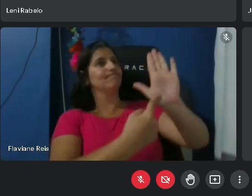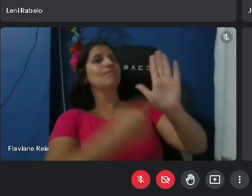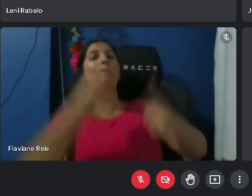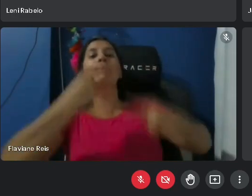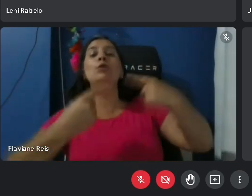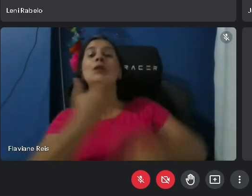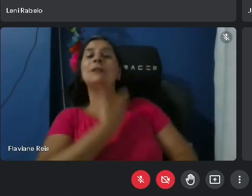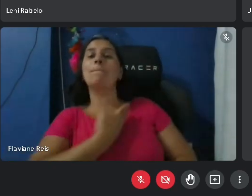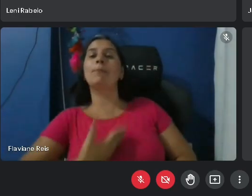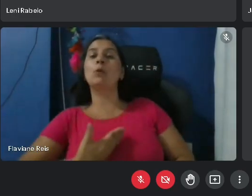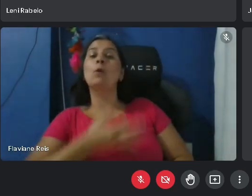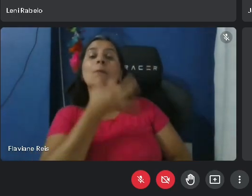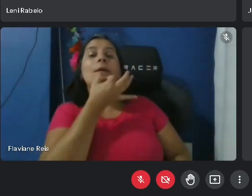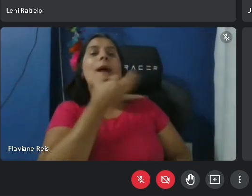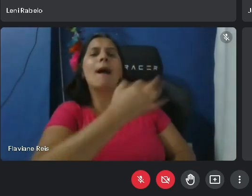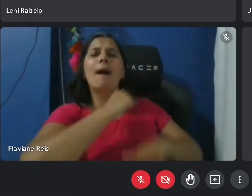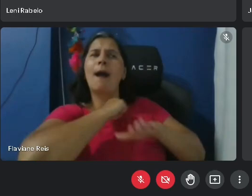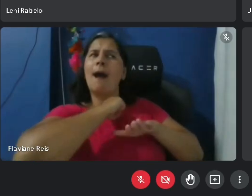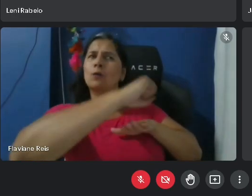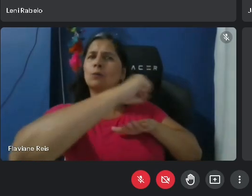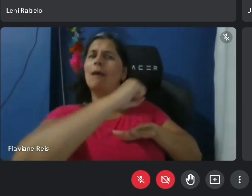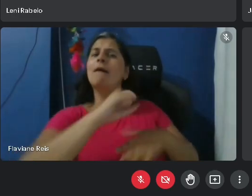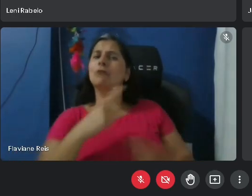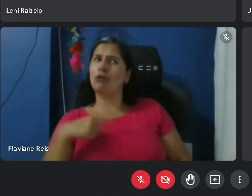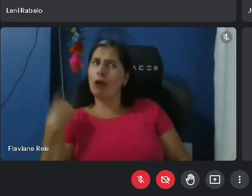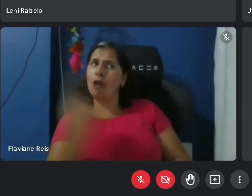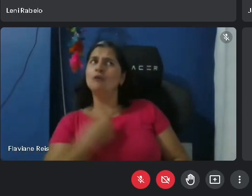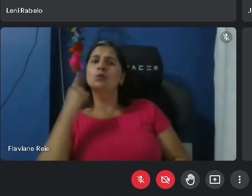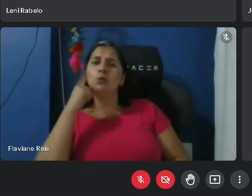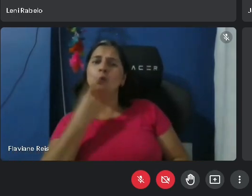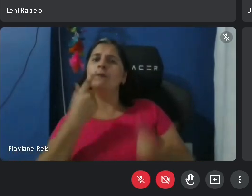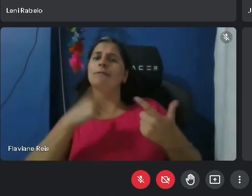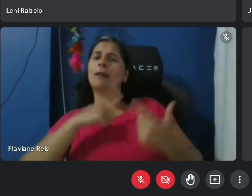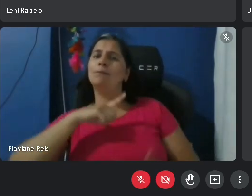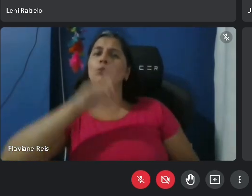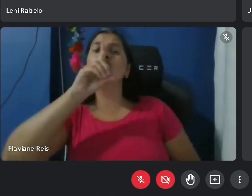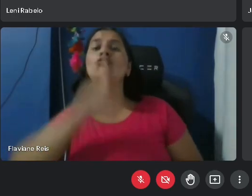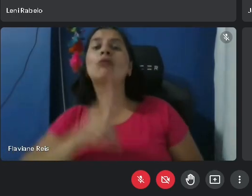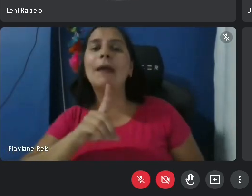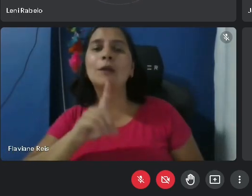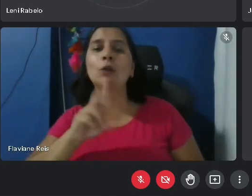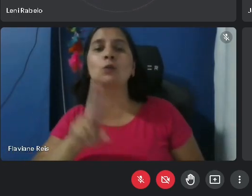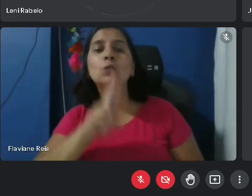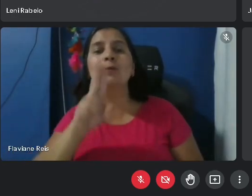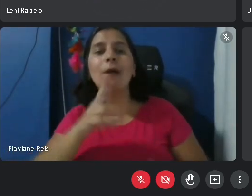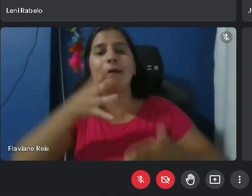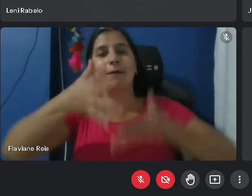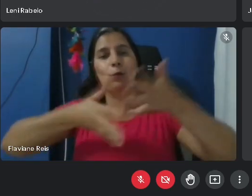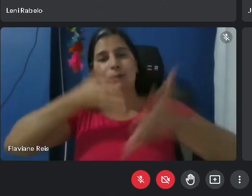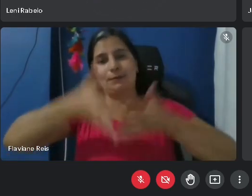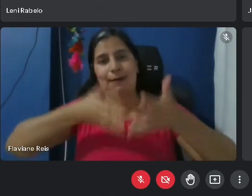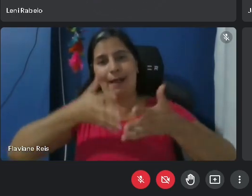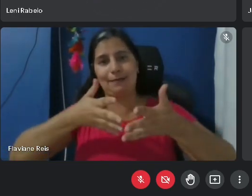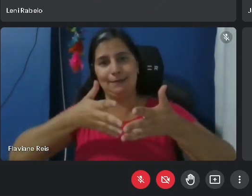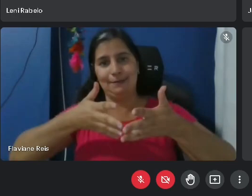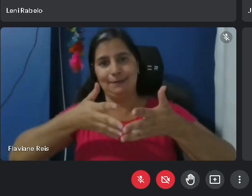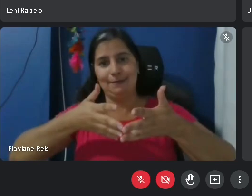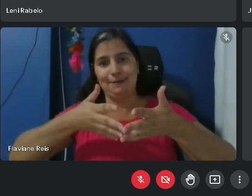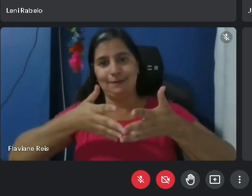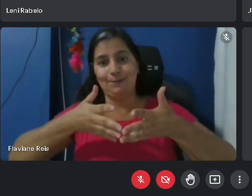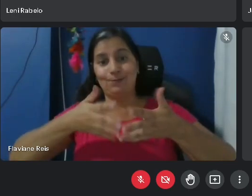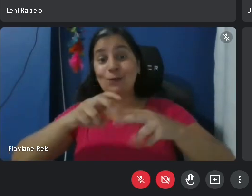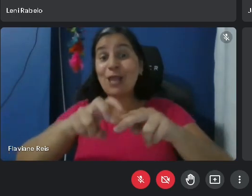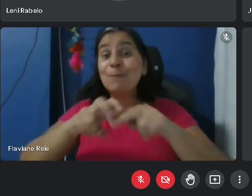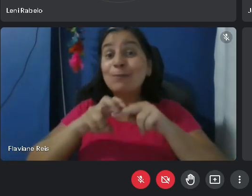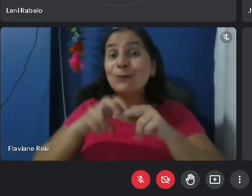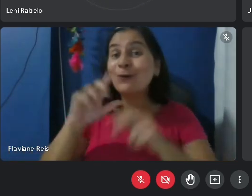eles ajudam o Brasil a mostrar sobre a questão dessas políticas públicas, que nós temos o nosso direito de utilizar a